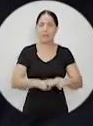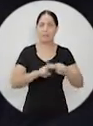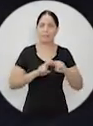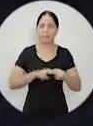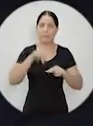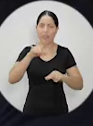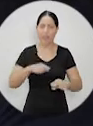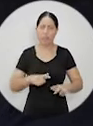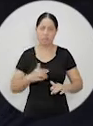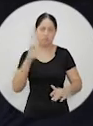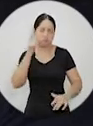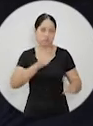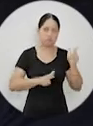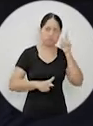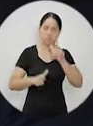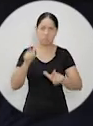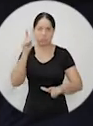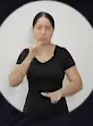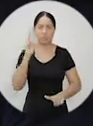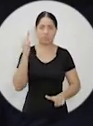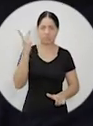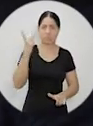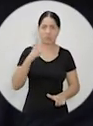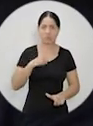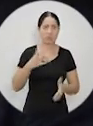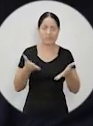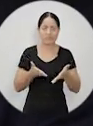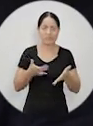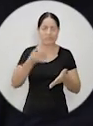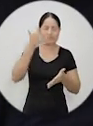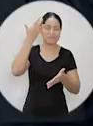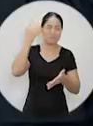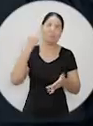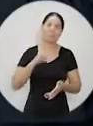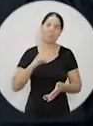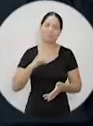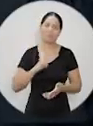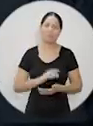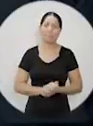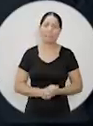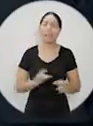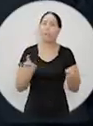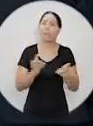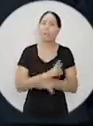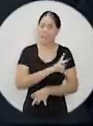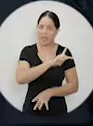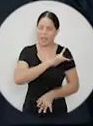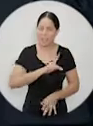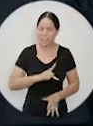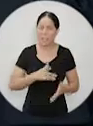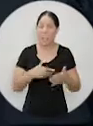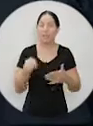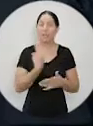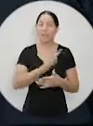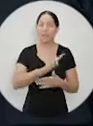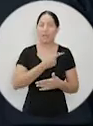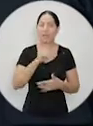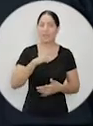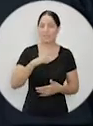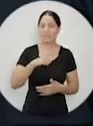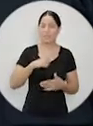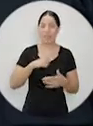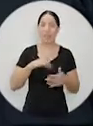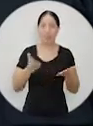das suas conquistas históricas. Não é de agora, é de muito tempo. E só para a gente encerrar, presidente, estamos fazendo esse